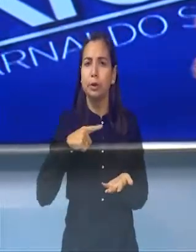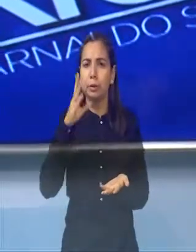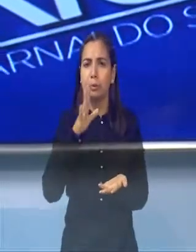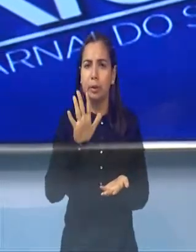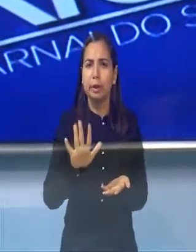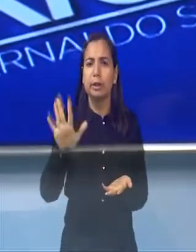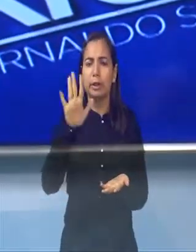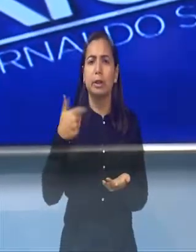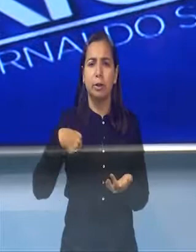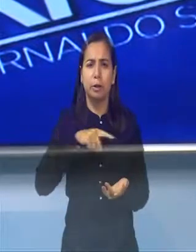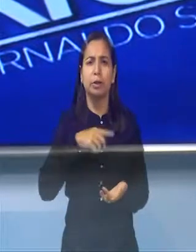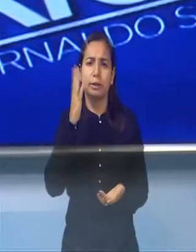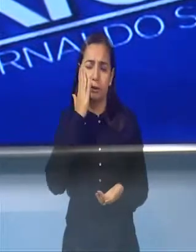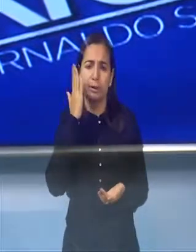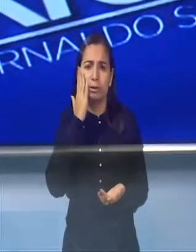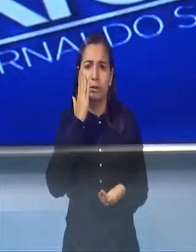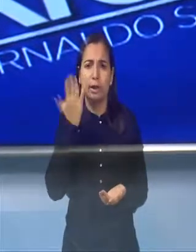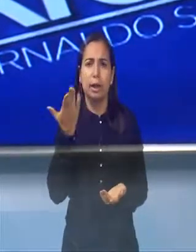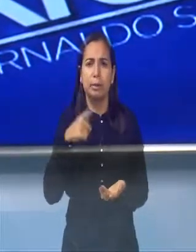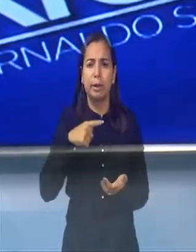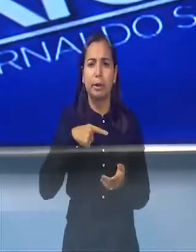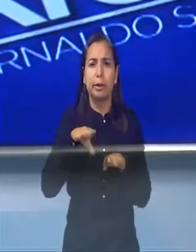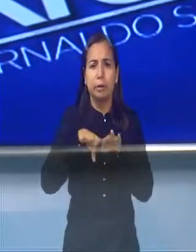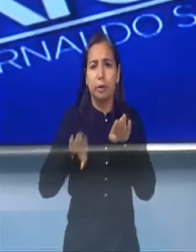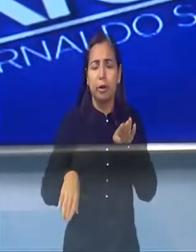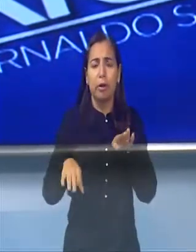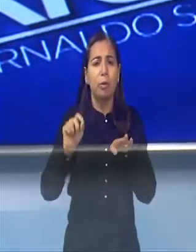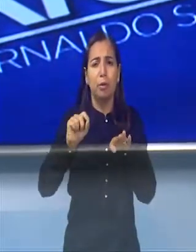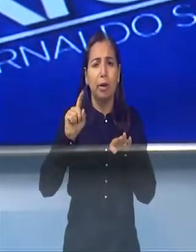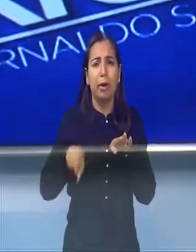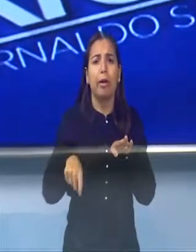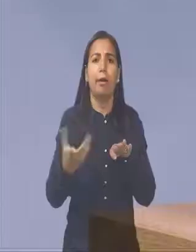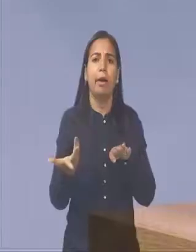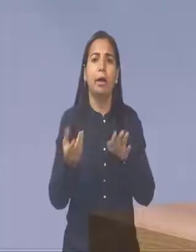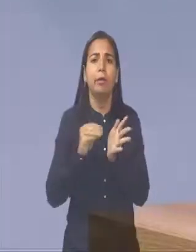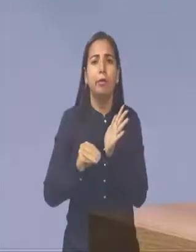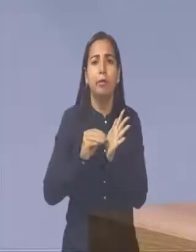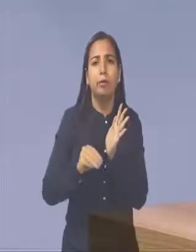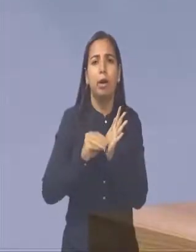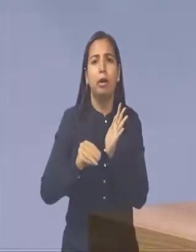sabe que é, a maior desigualdade está no saber. Está no saber.